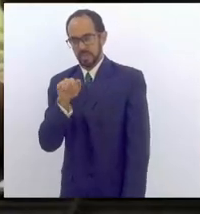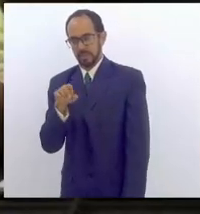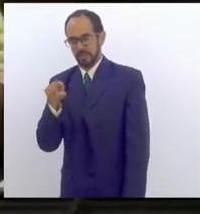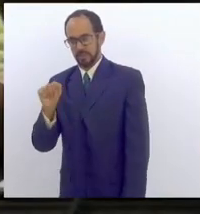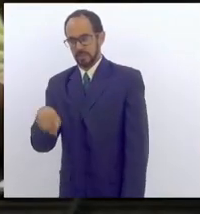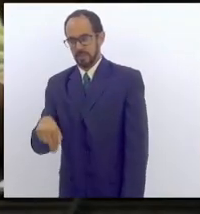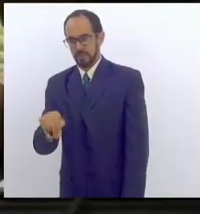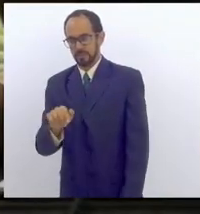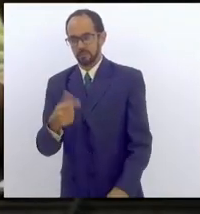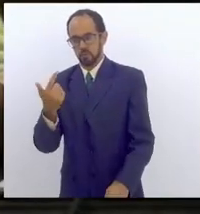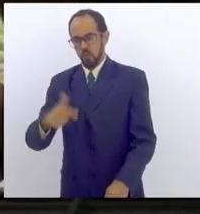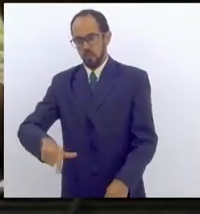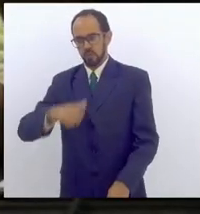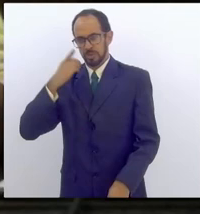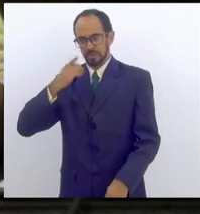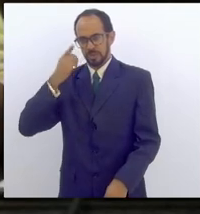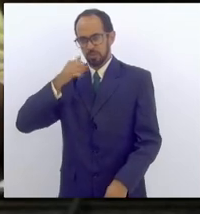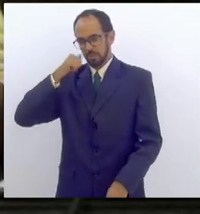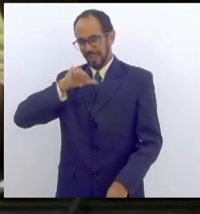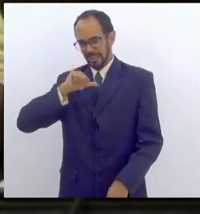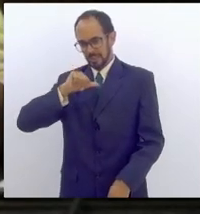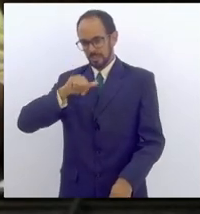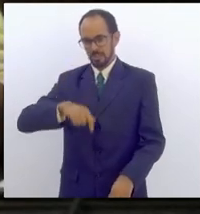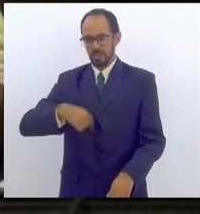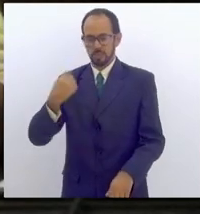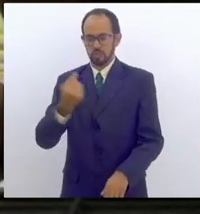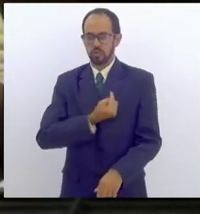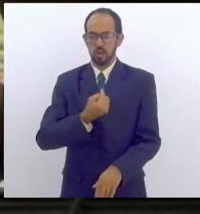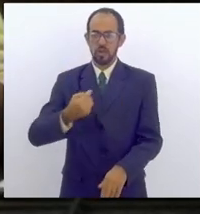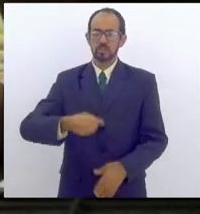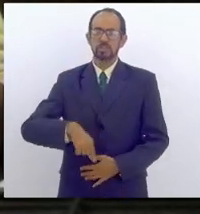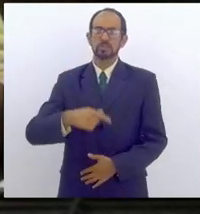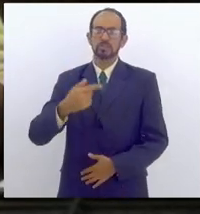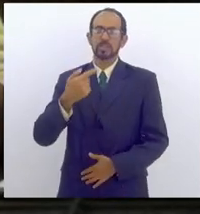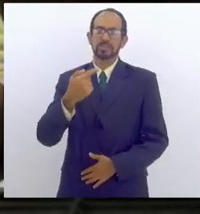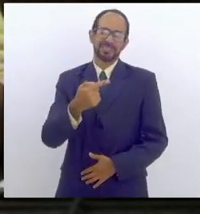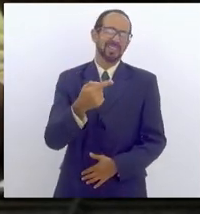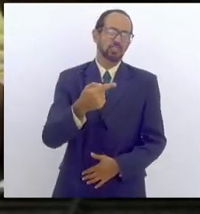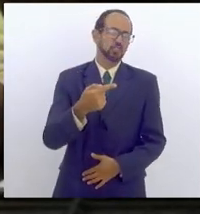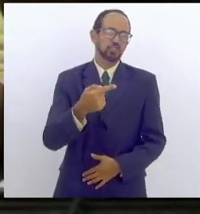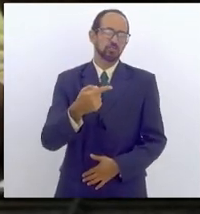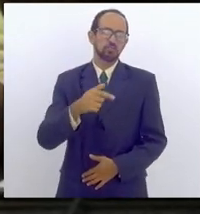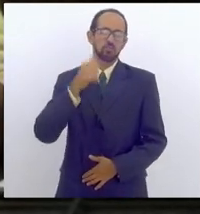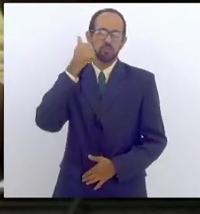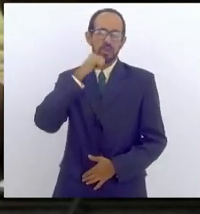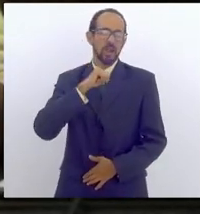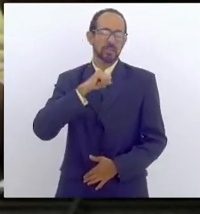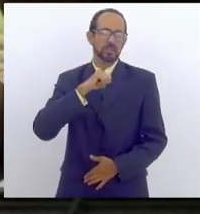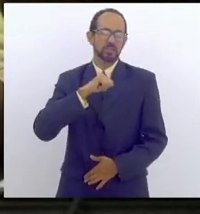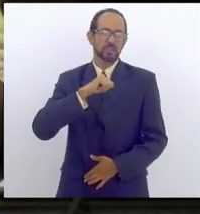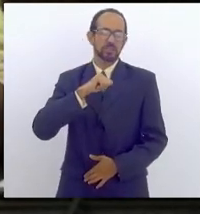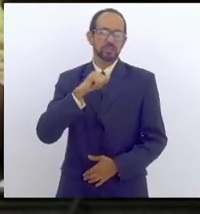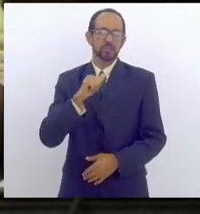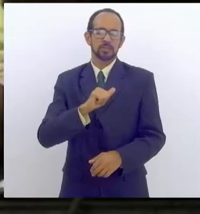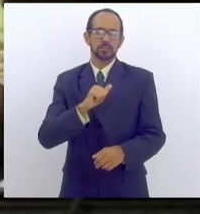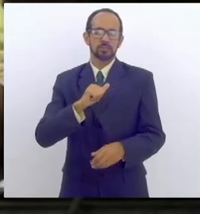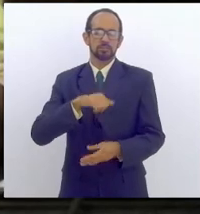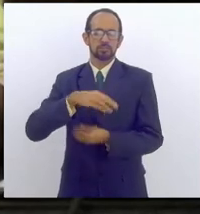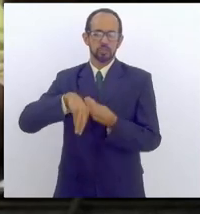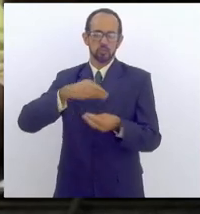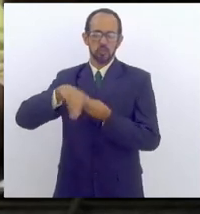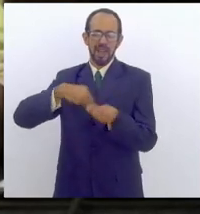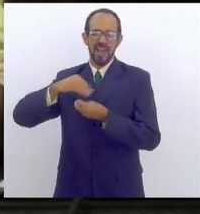e outras deputadas, nós éramos apenas sete mulheres no meio de um universo de